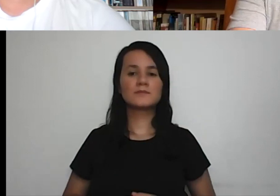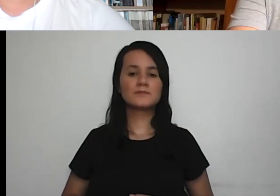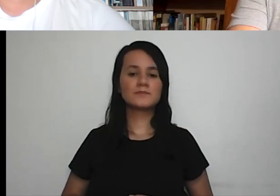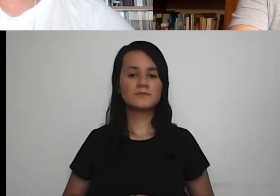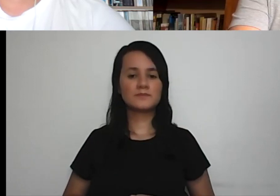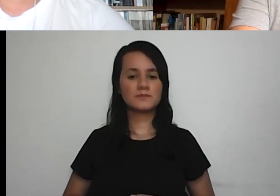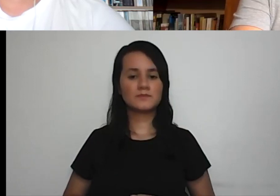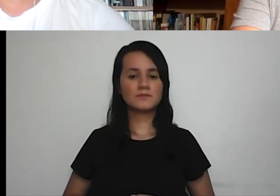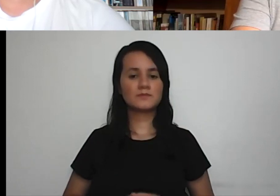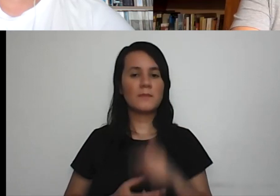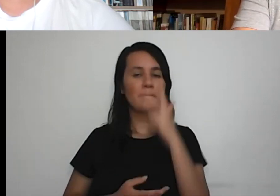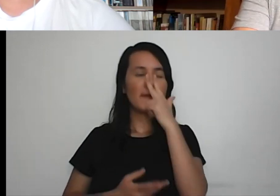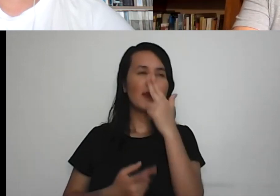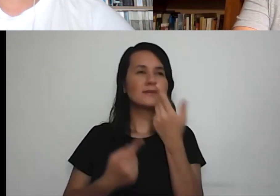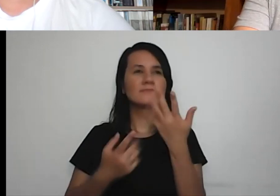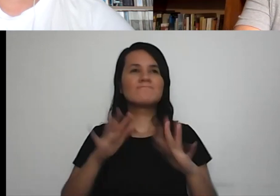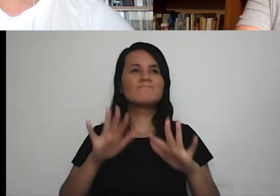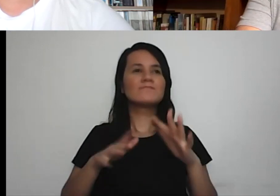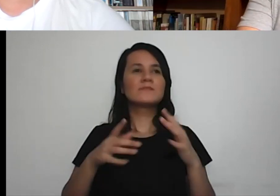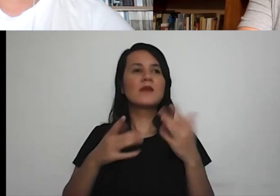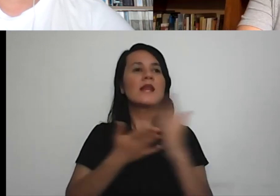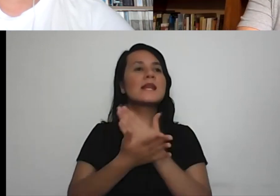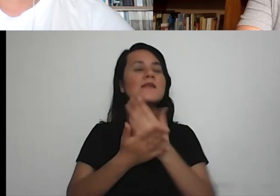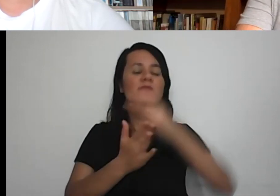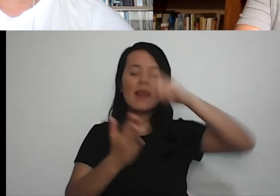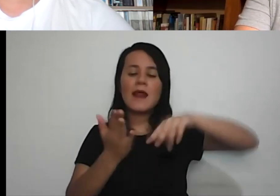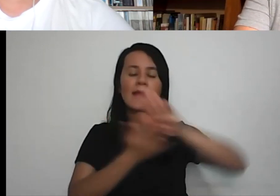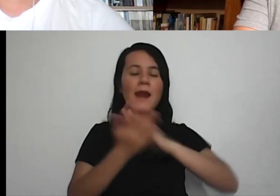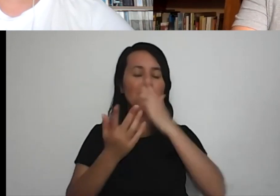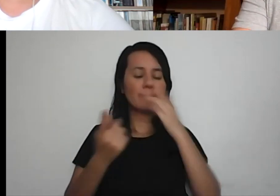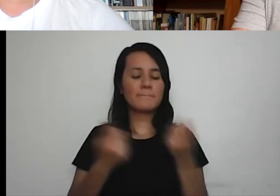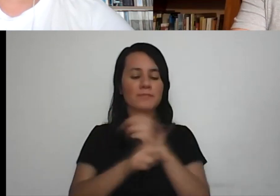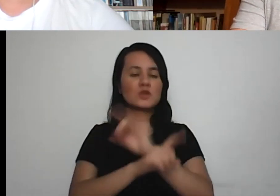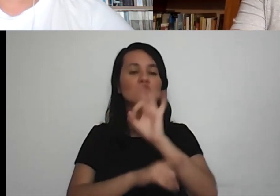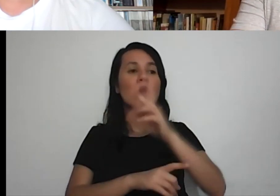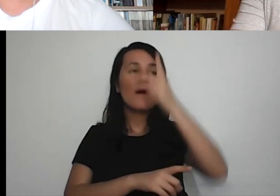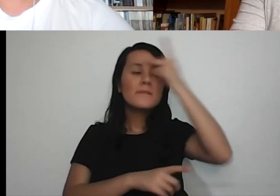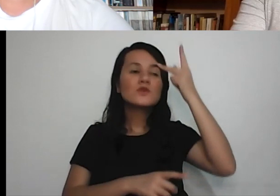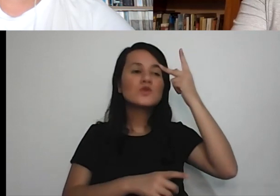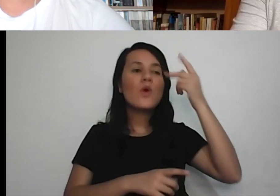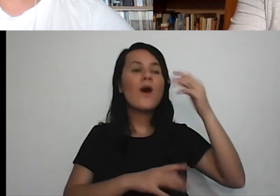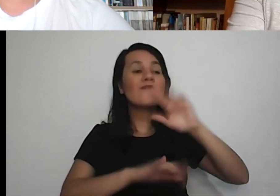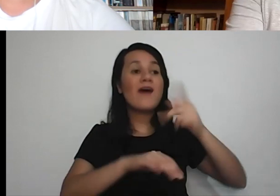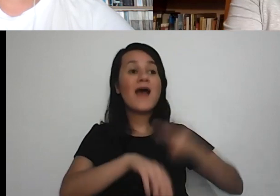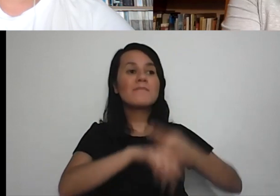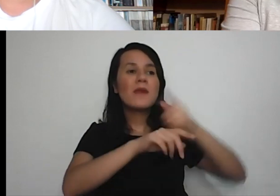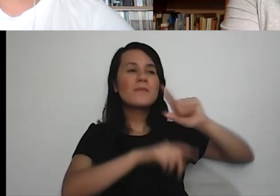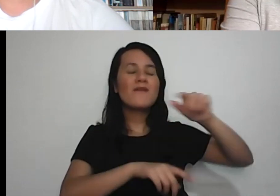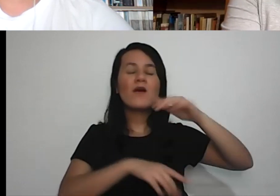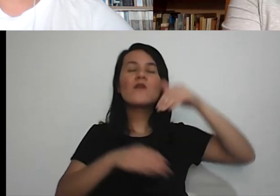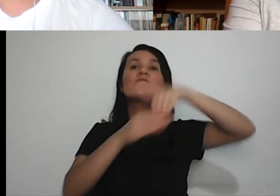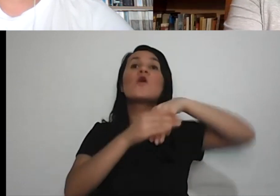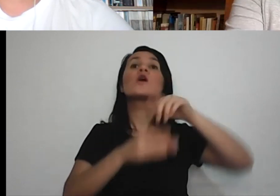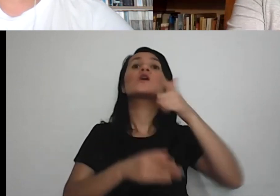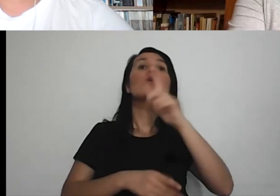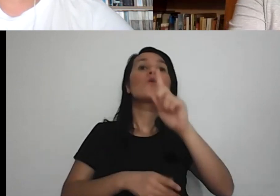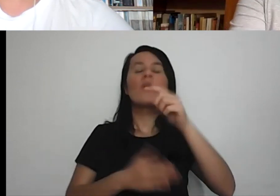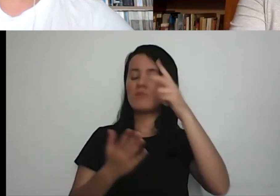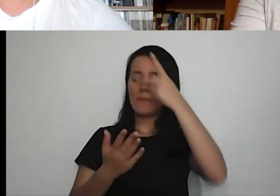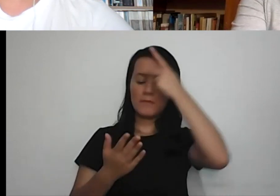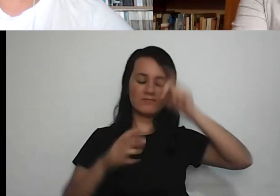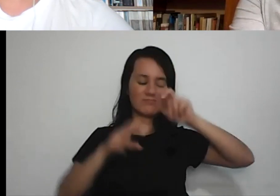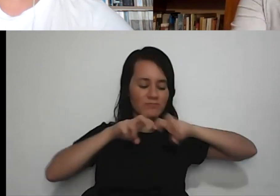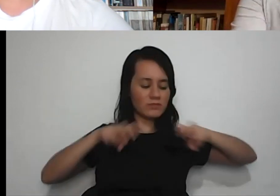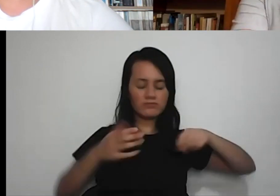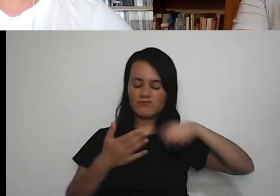uma contradição, assim, de um livro que ninguém leu, só os jurados quase, né, ganhar um prêmio. É um prêmio importante. É quase